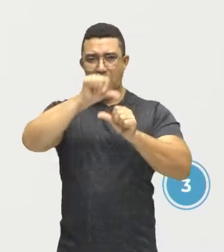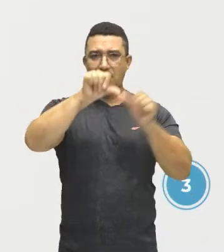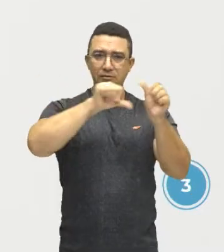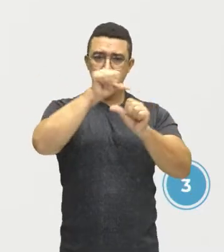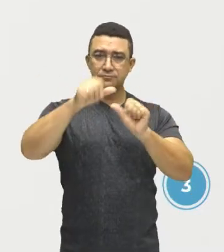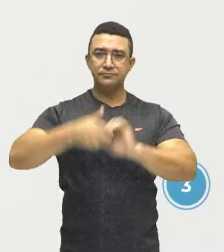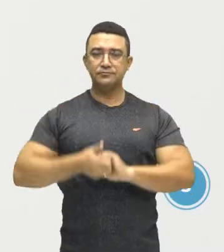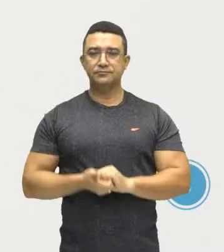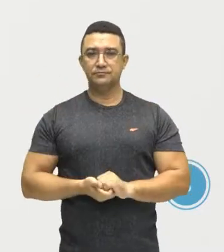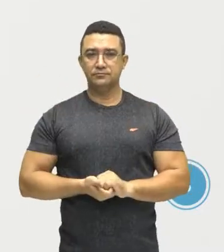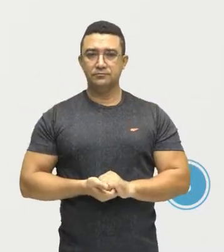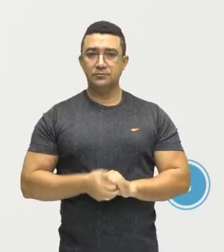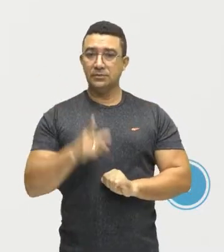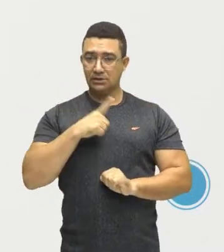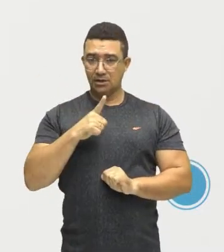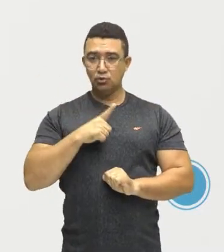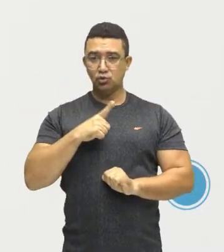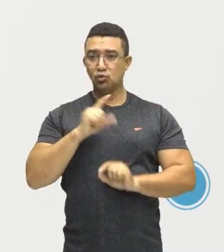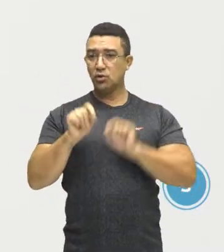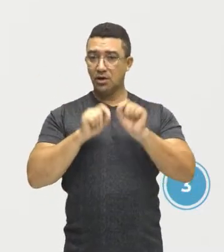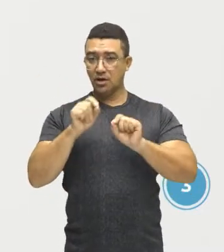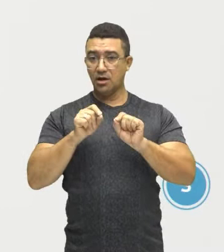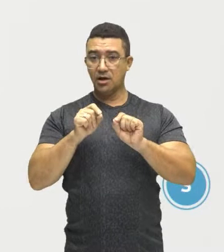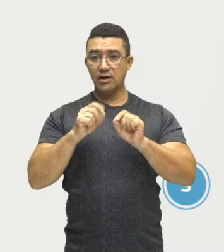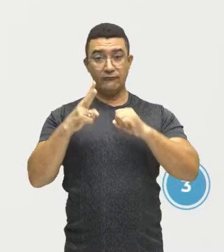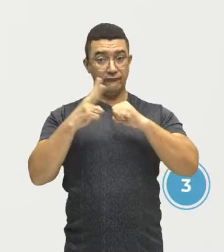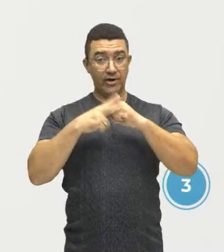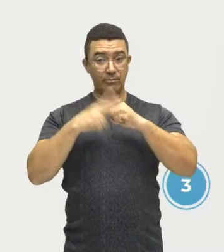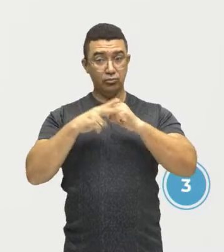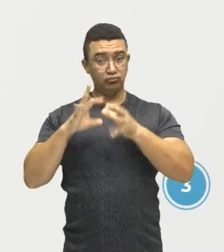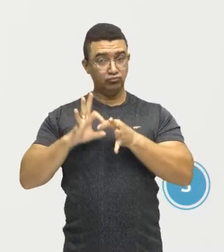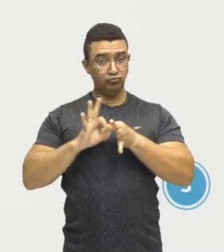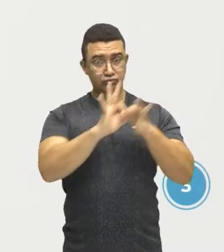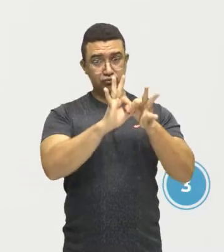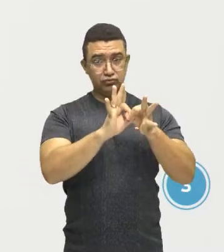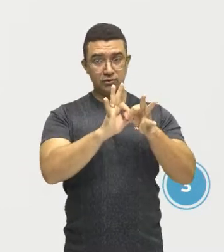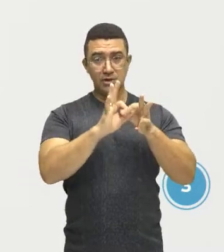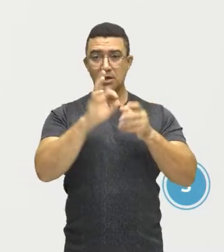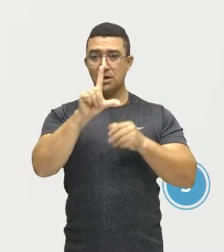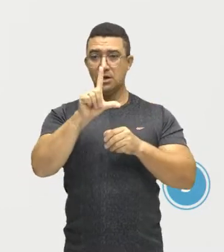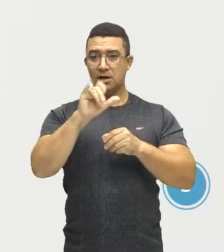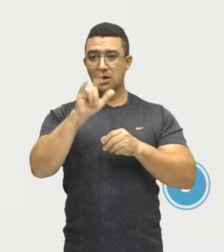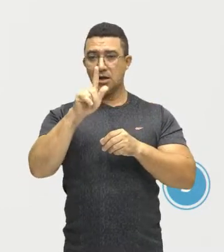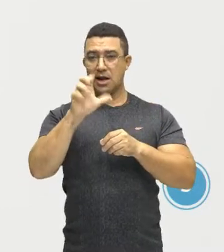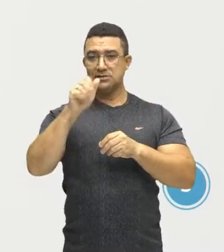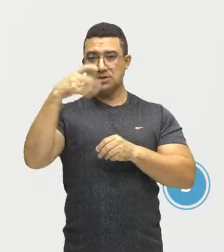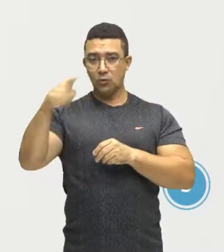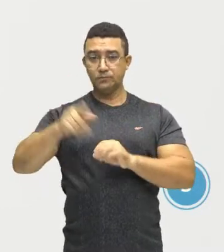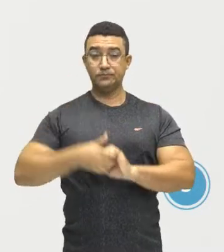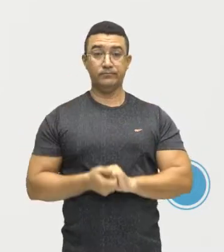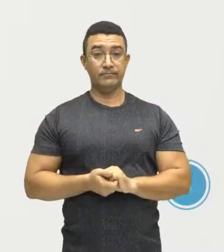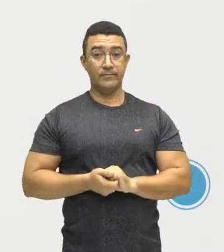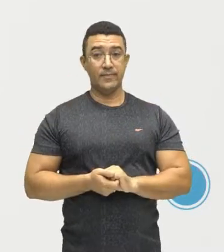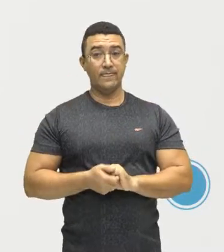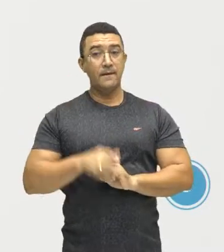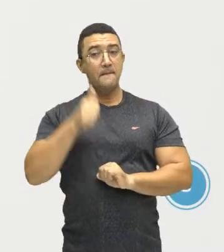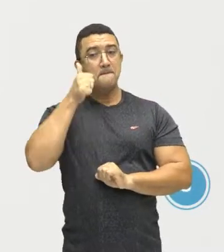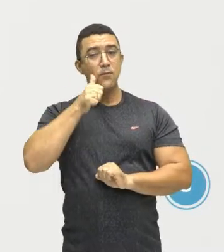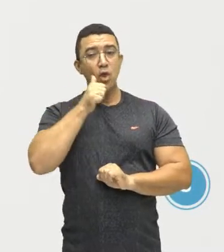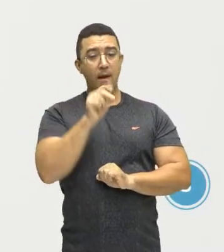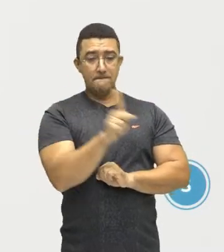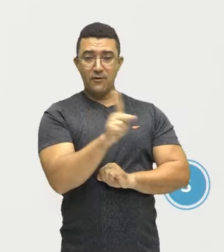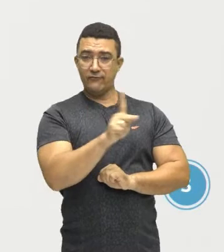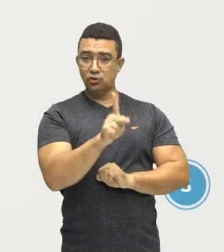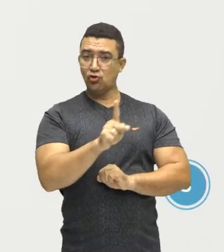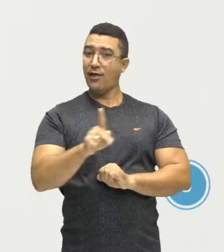o verbo de ligação, que diz assim, ó, a professora é divertida. Você faz aquela perguntinha